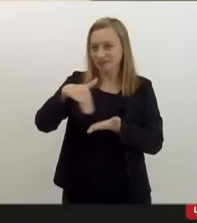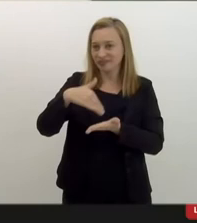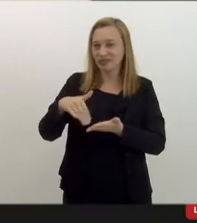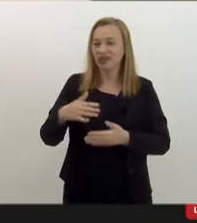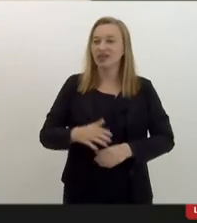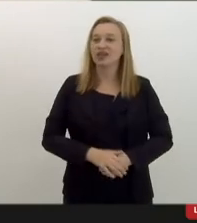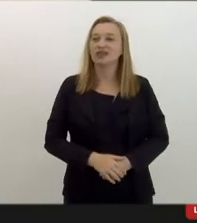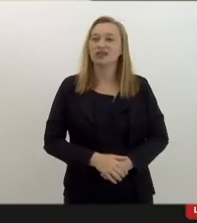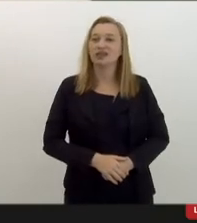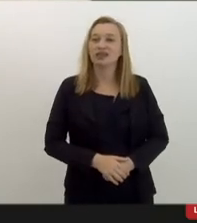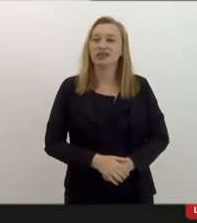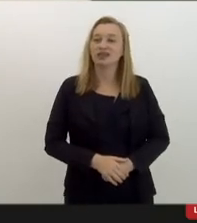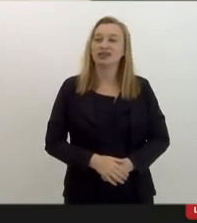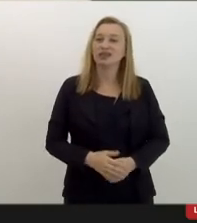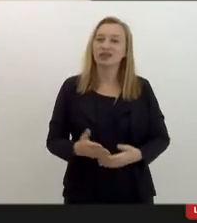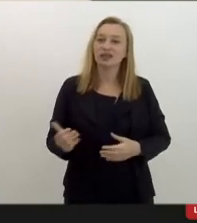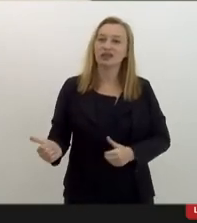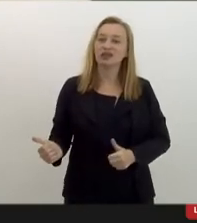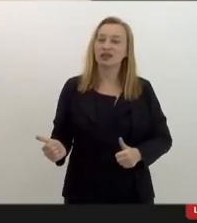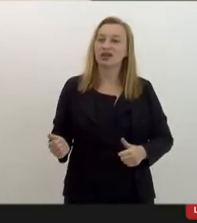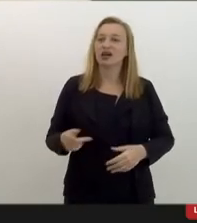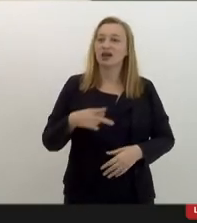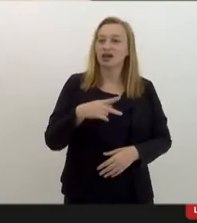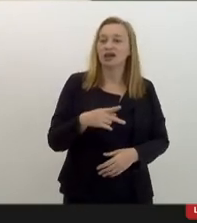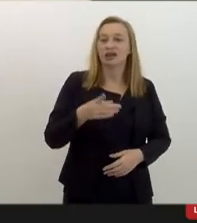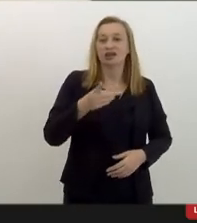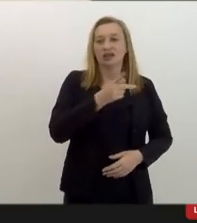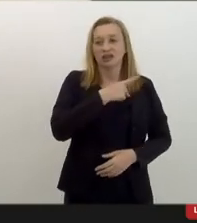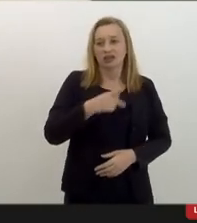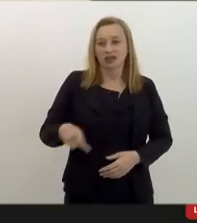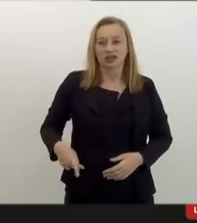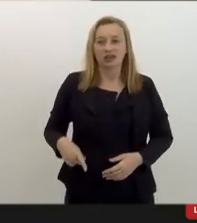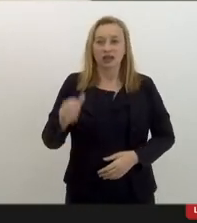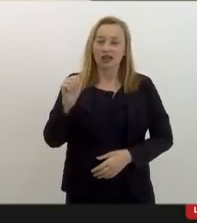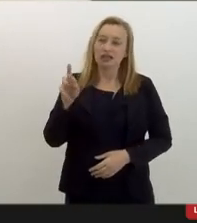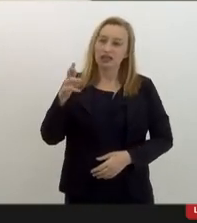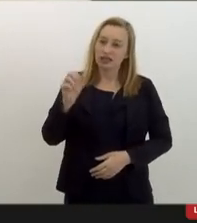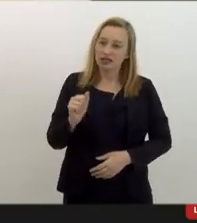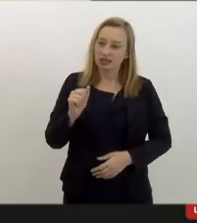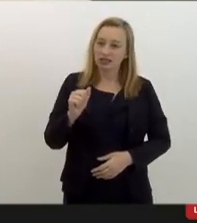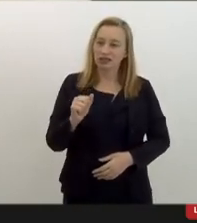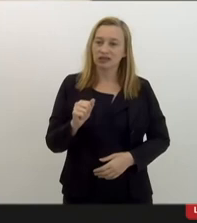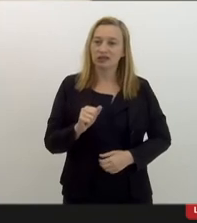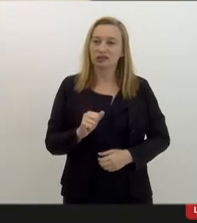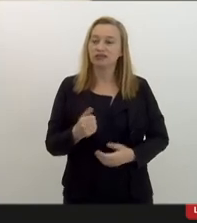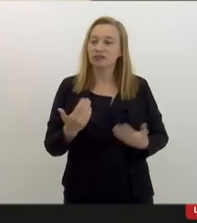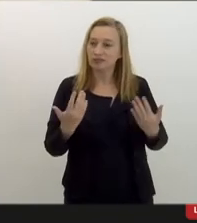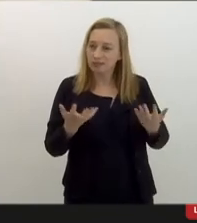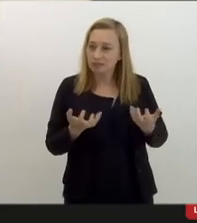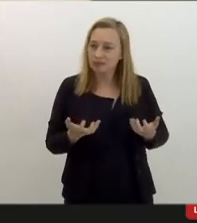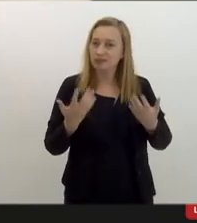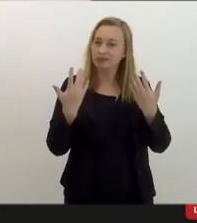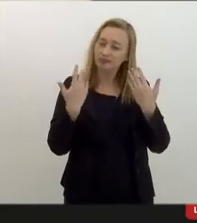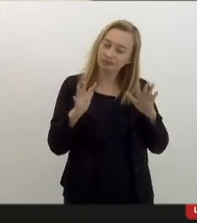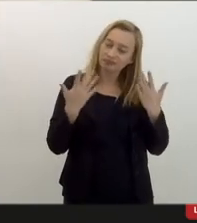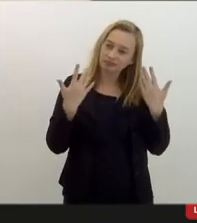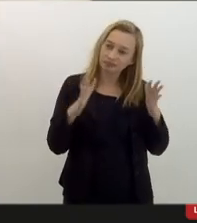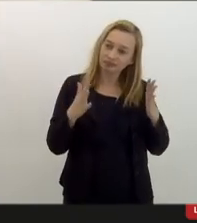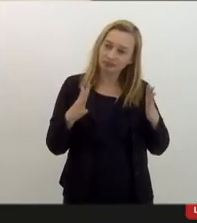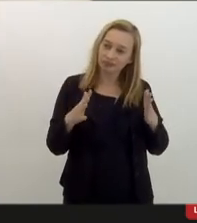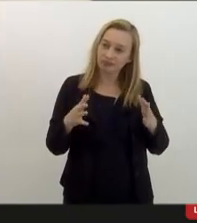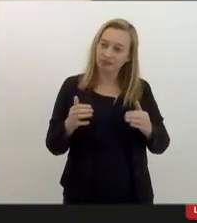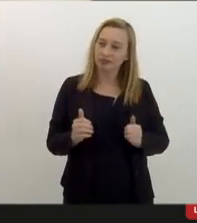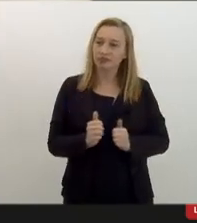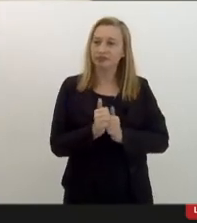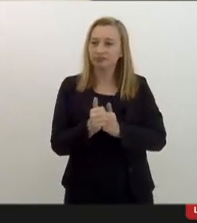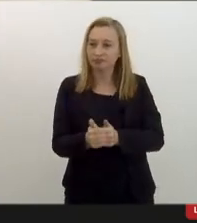palavra a nossa presidente Deputado adoramos a Juliana e quero cumprimentá-la pela